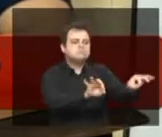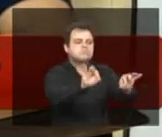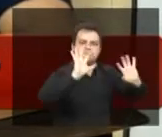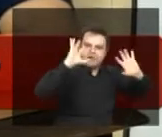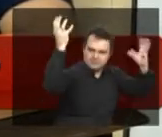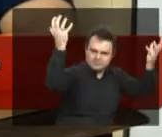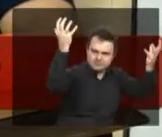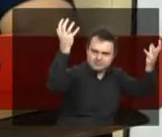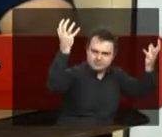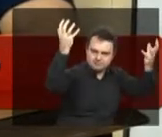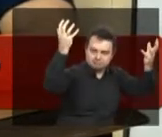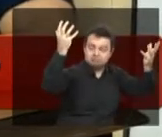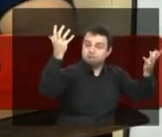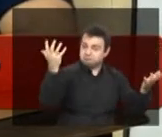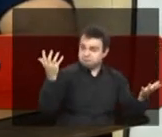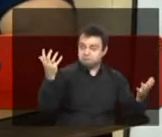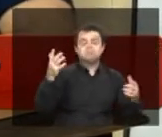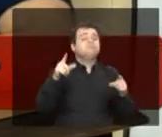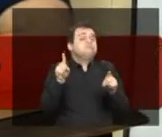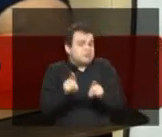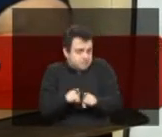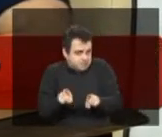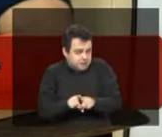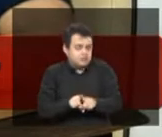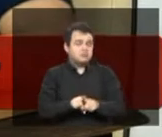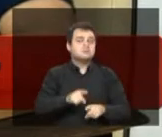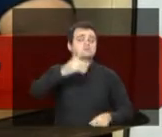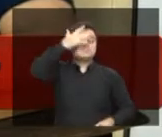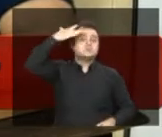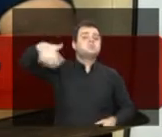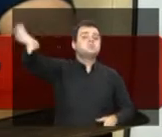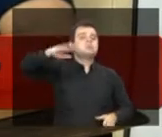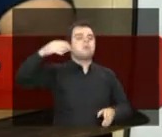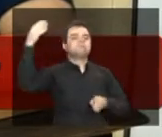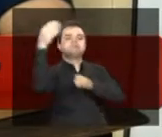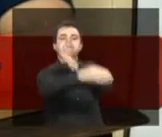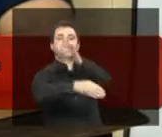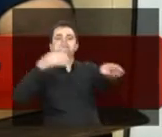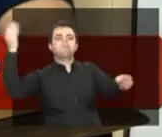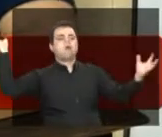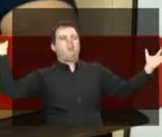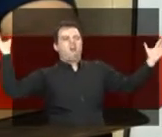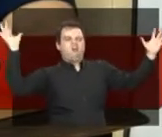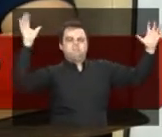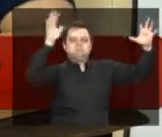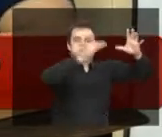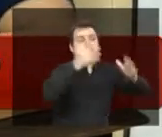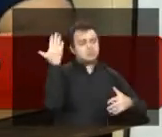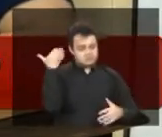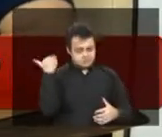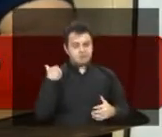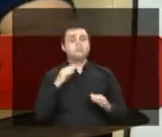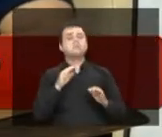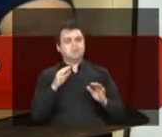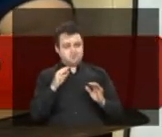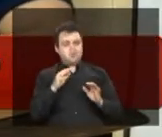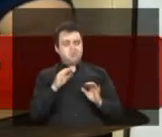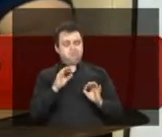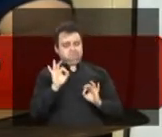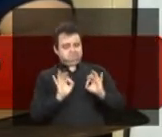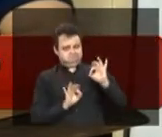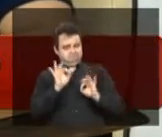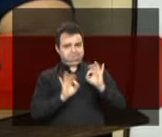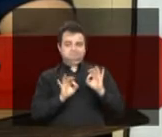festa, como também organizadores, mas principalmente os participantes. É um projeto que eu fiz junto com a